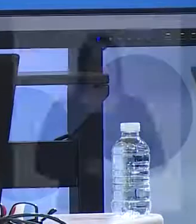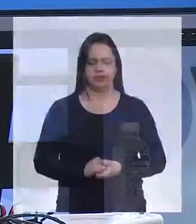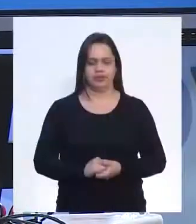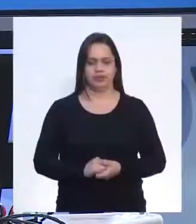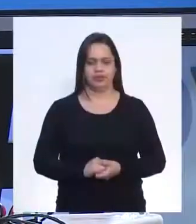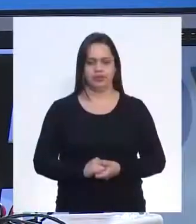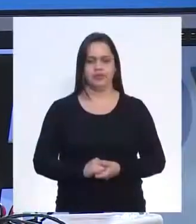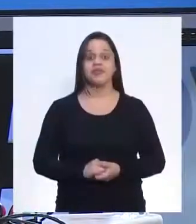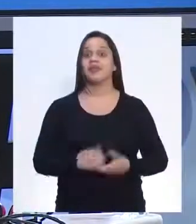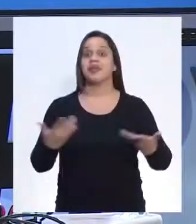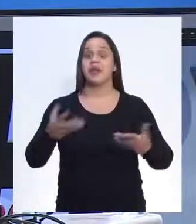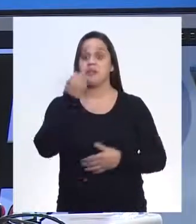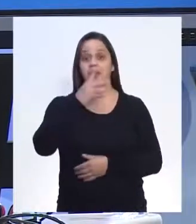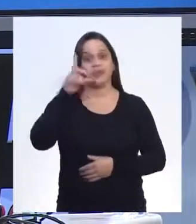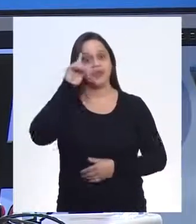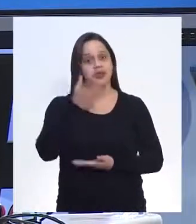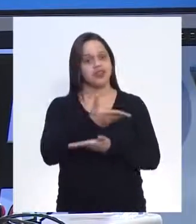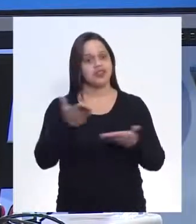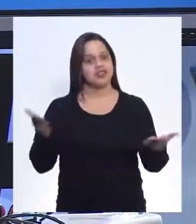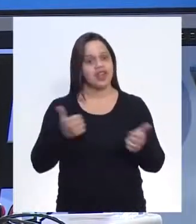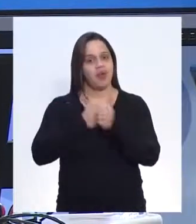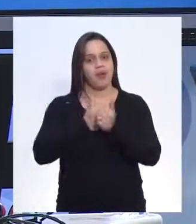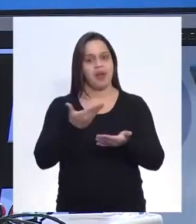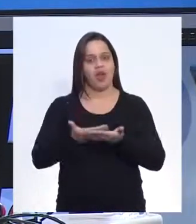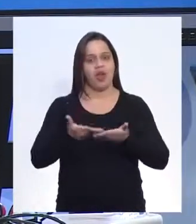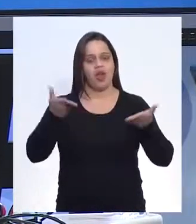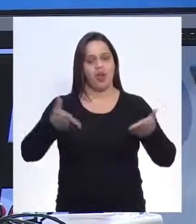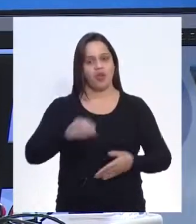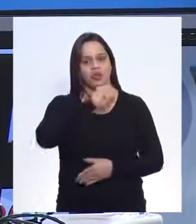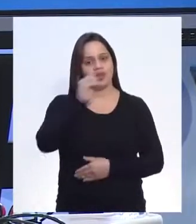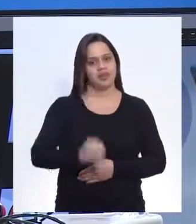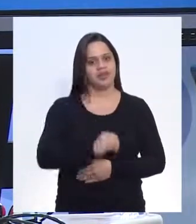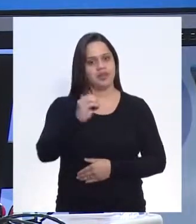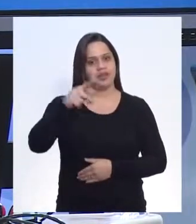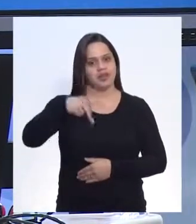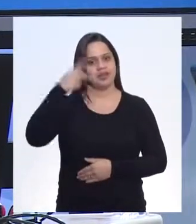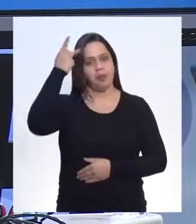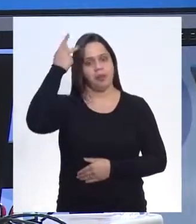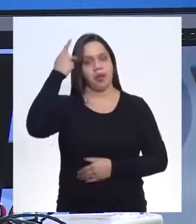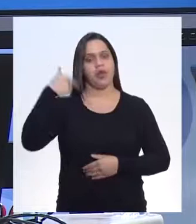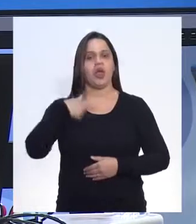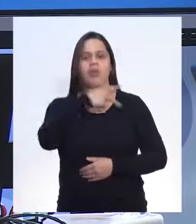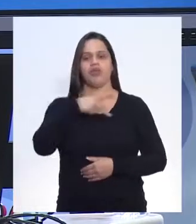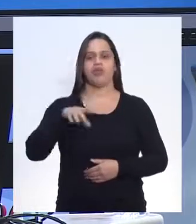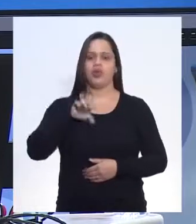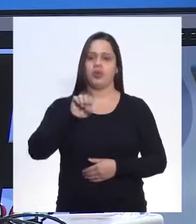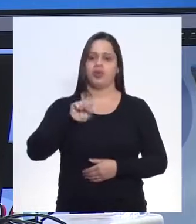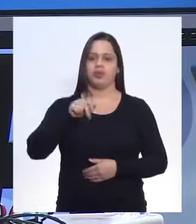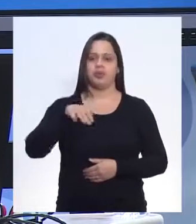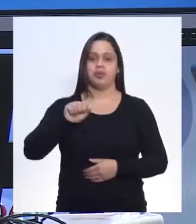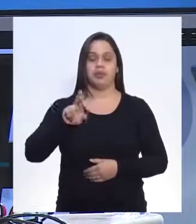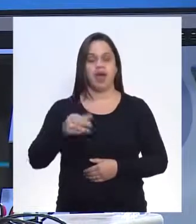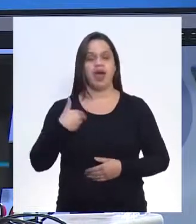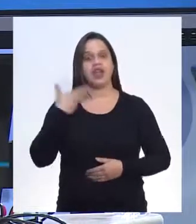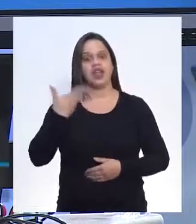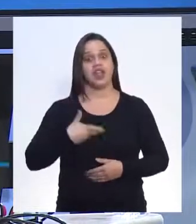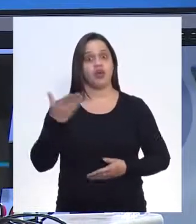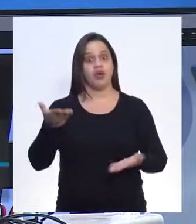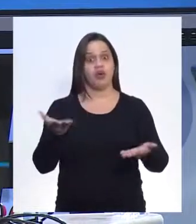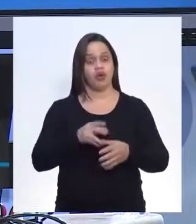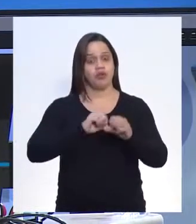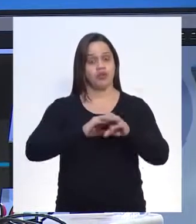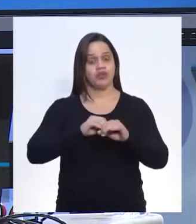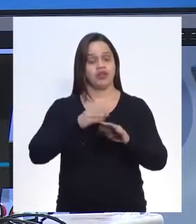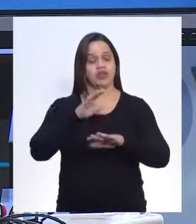Muito bom dia a todos que nos acompanham aqui pelo Centro de Mídias de Educação de São Paulo. Eu sou o professor Osmar. Eu vou conduzir mais uma aula de matemática hoje aqui para o 6º ano